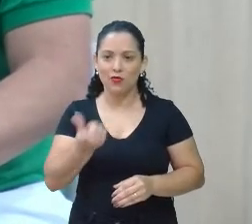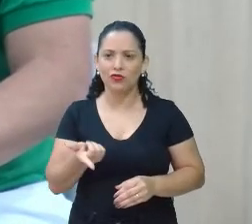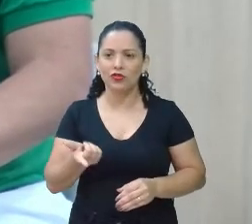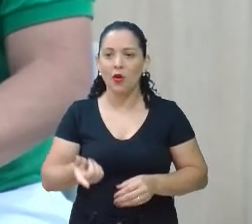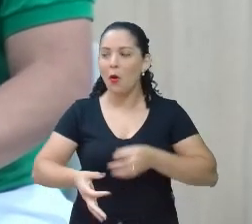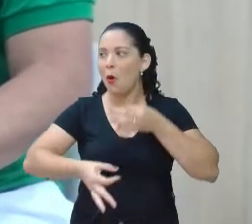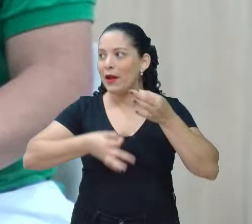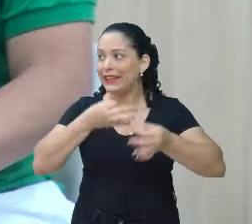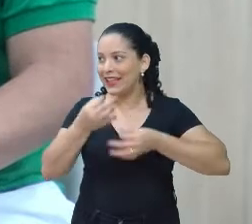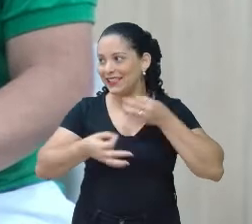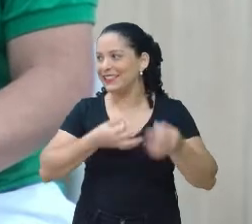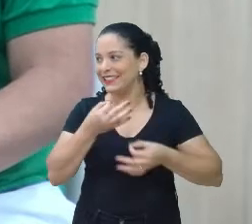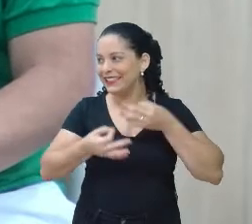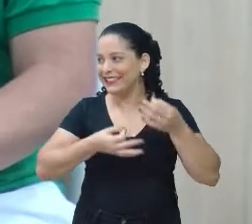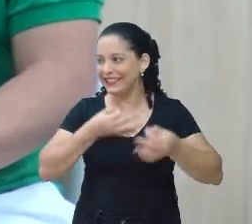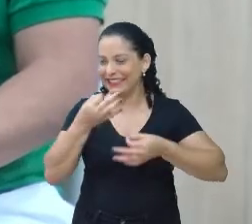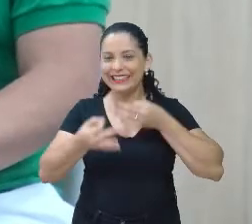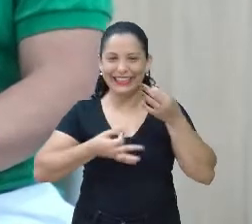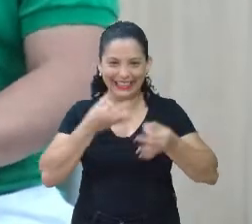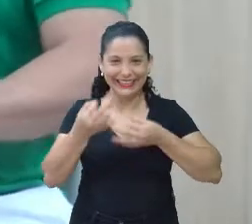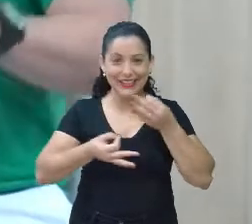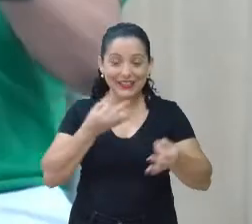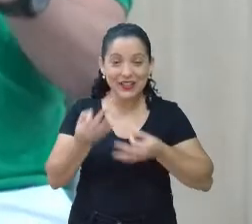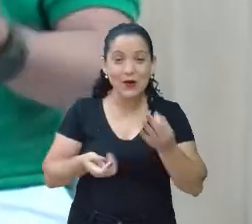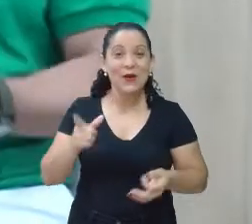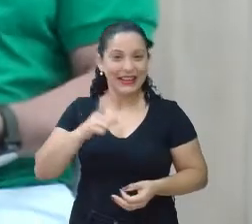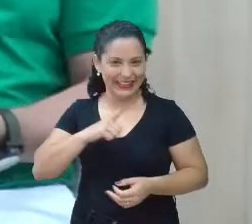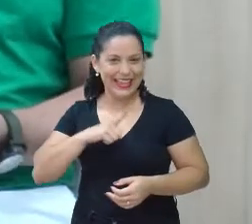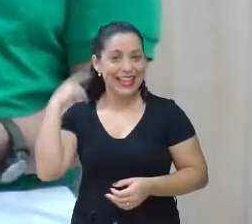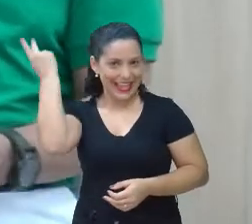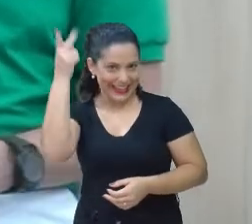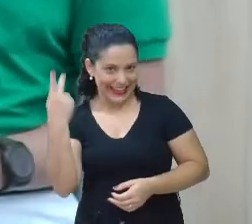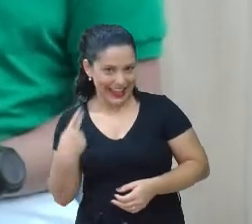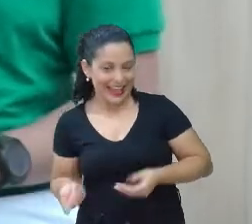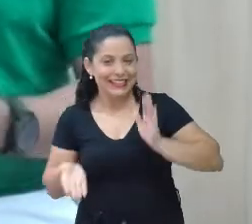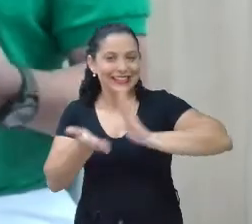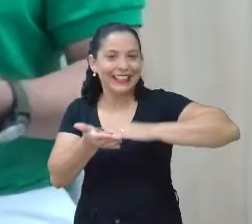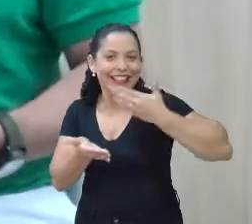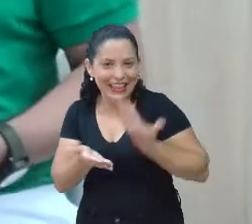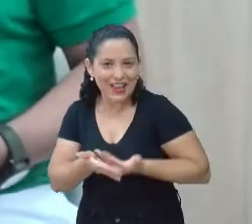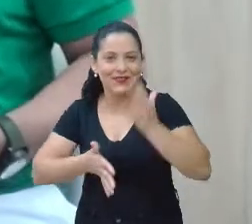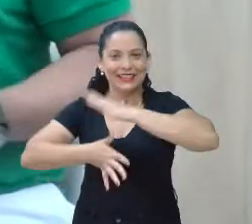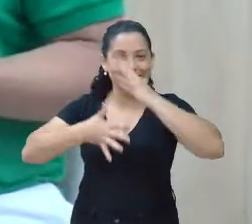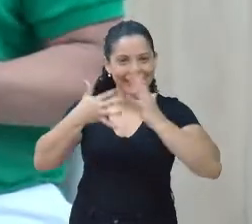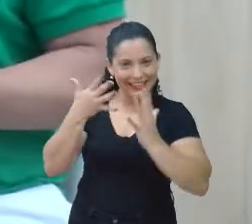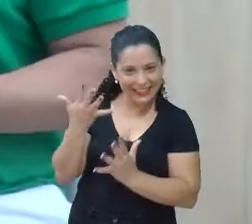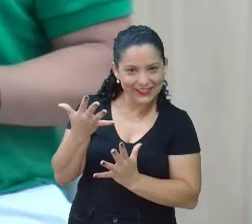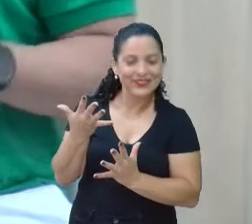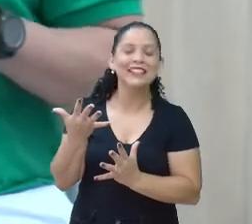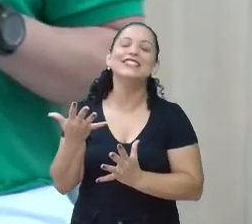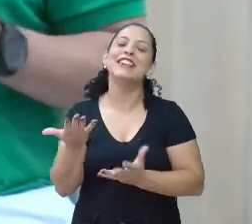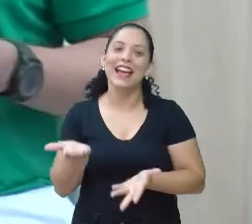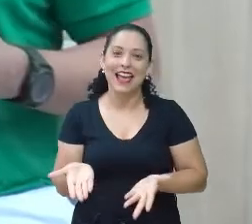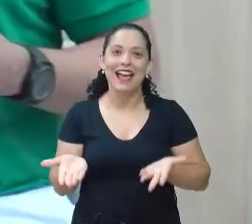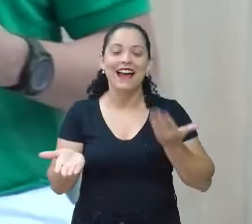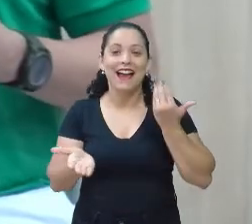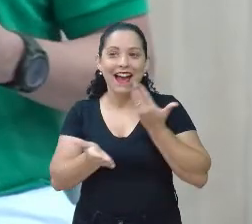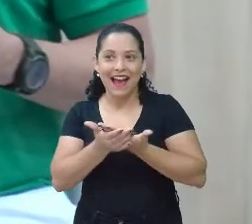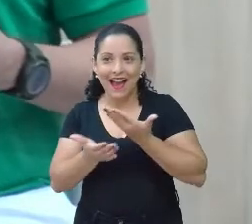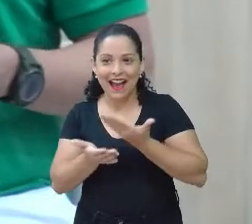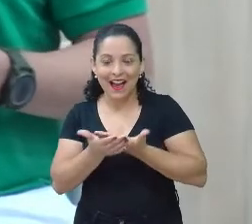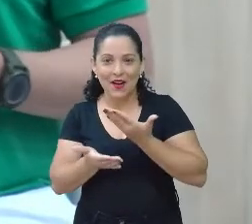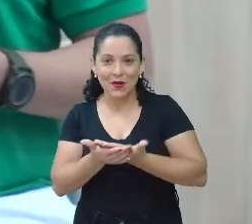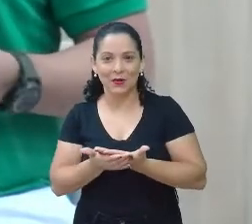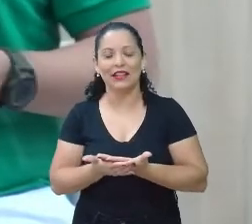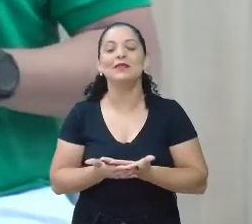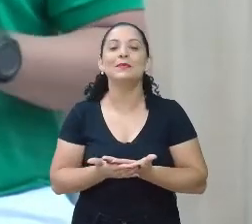Né? Como é teu nome, amor? Fala aí. Késia. Quem está traduzindo a gente para o Libras é Késia, tá? Essa aula,